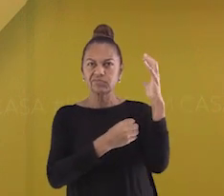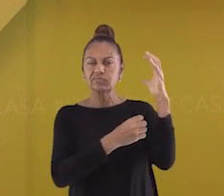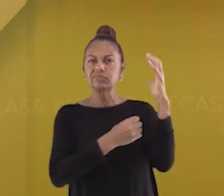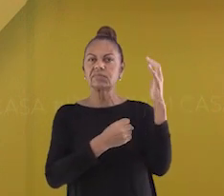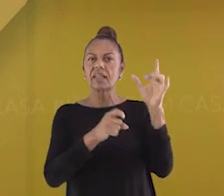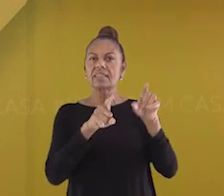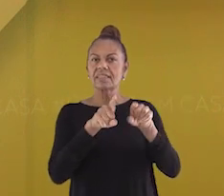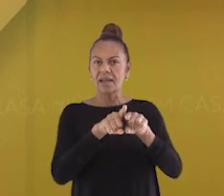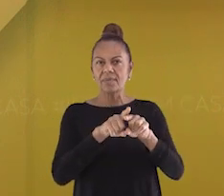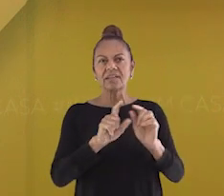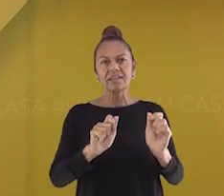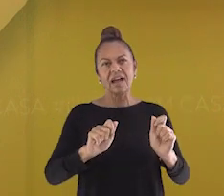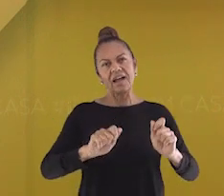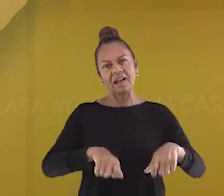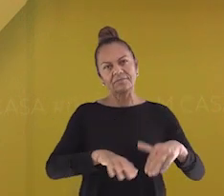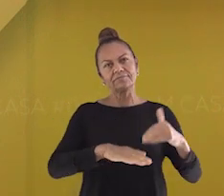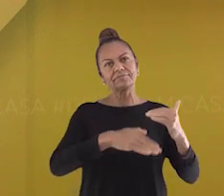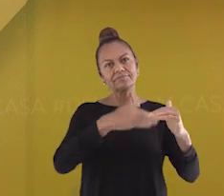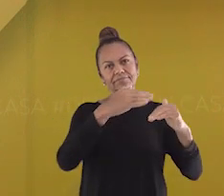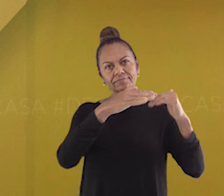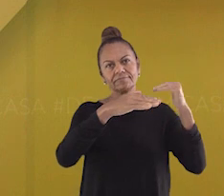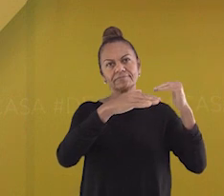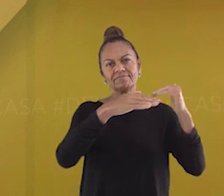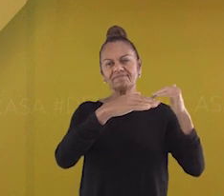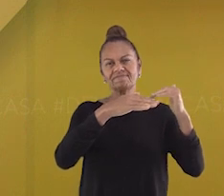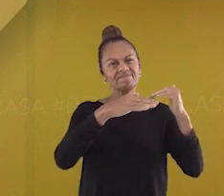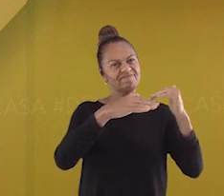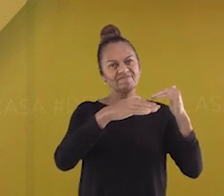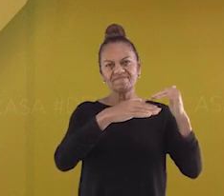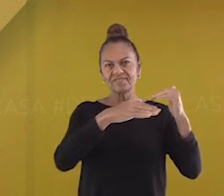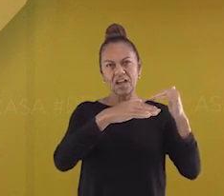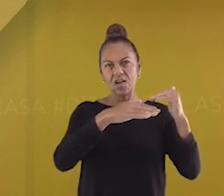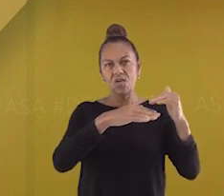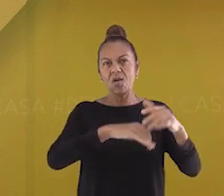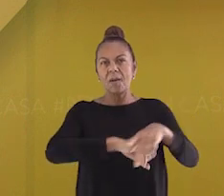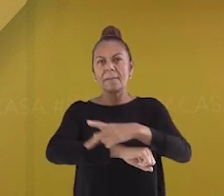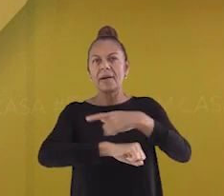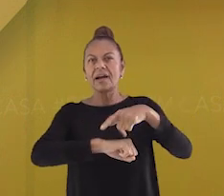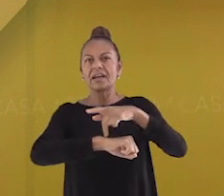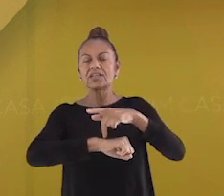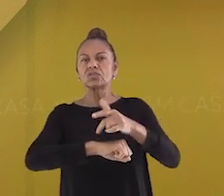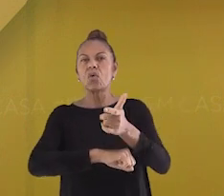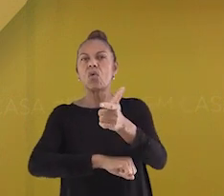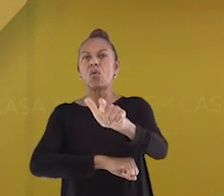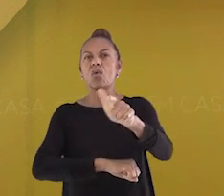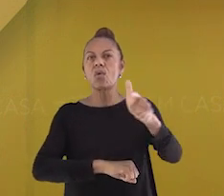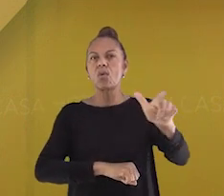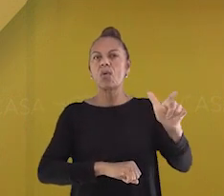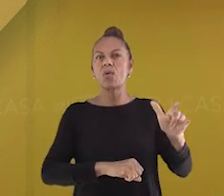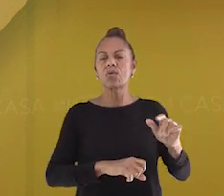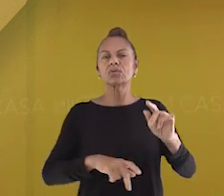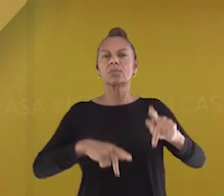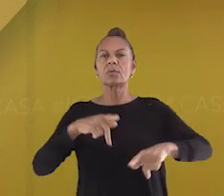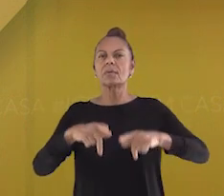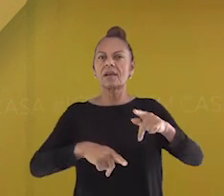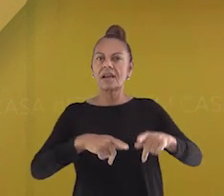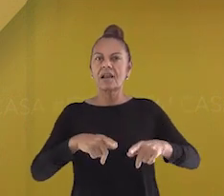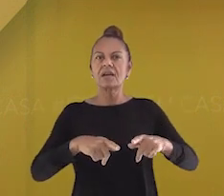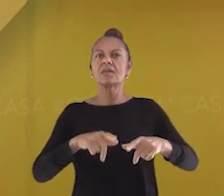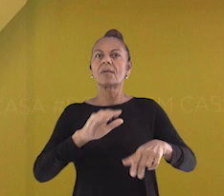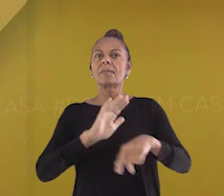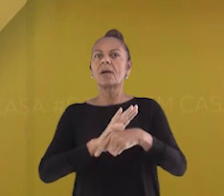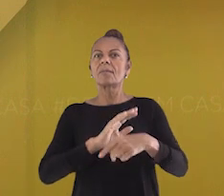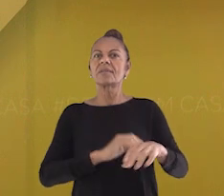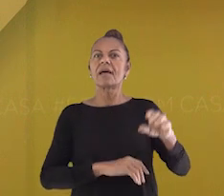extrativismo, tendem a ser subdesenvolvidos, enquanto os outros países apresentam a maior